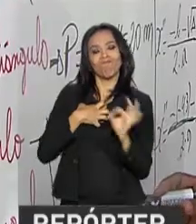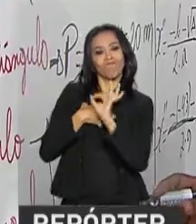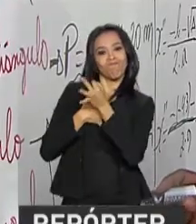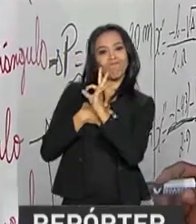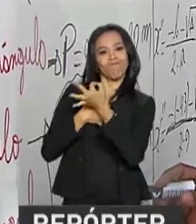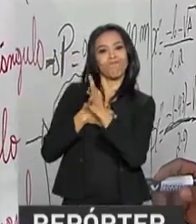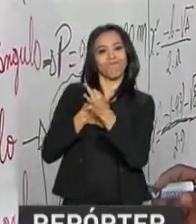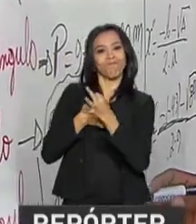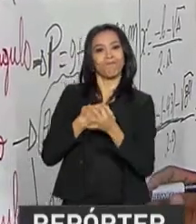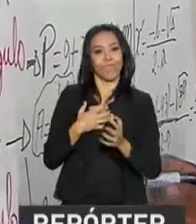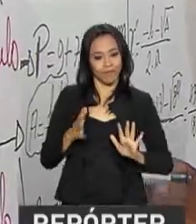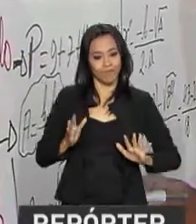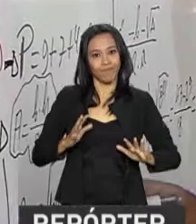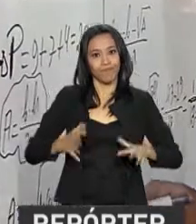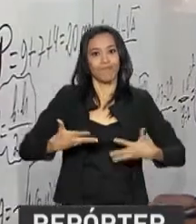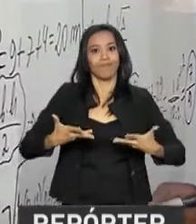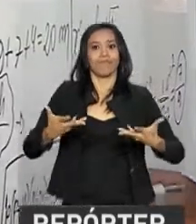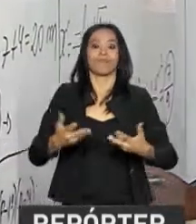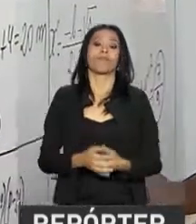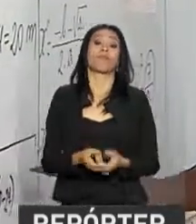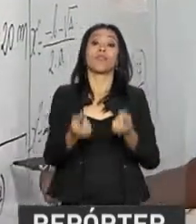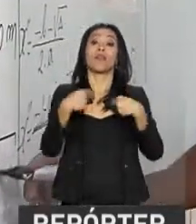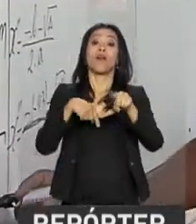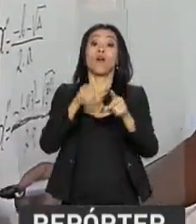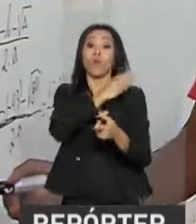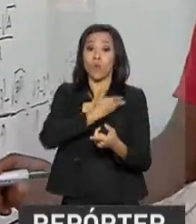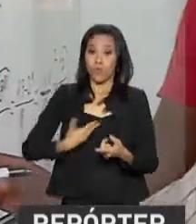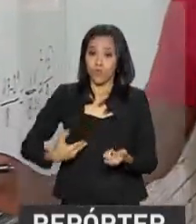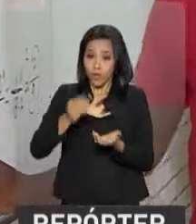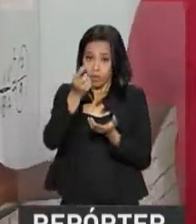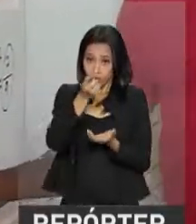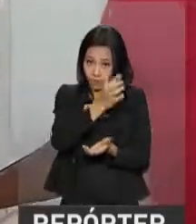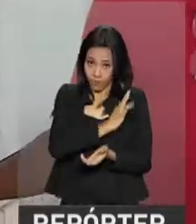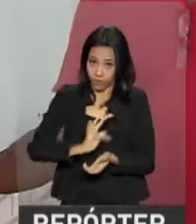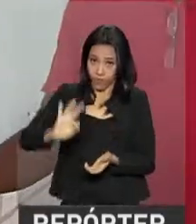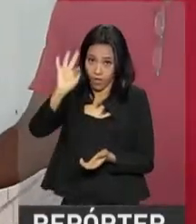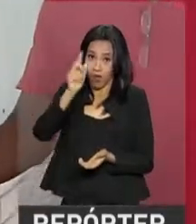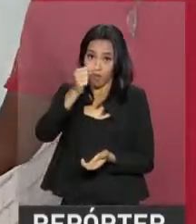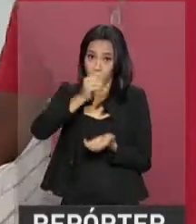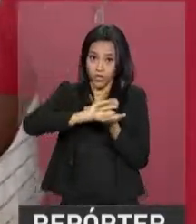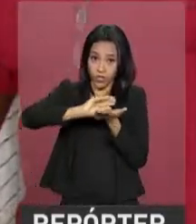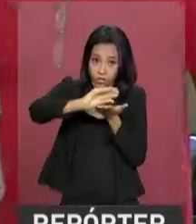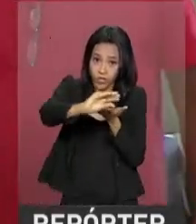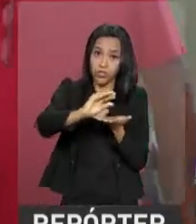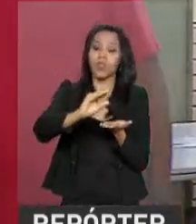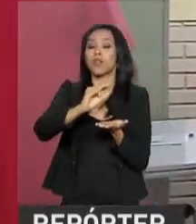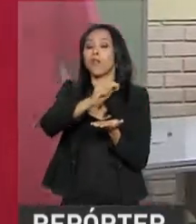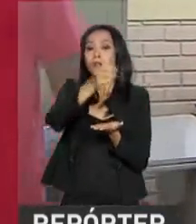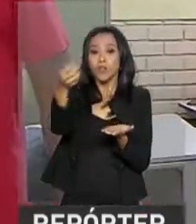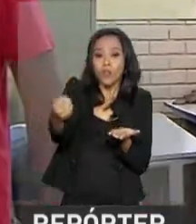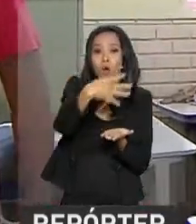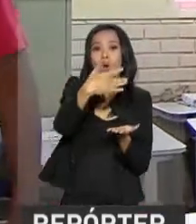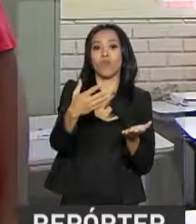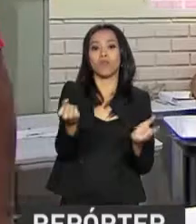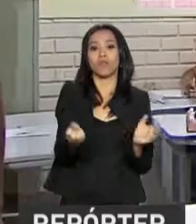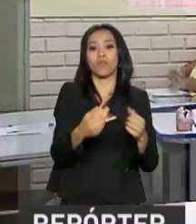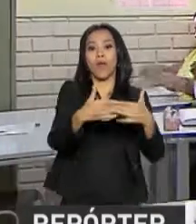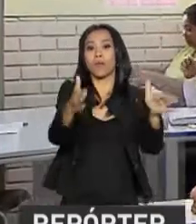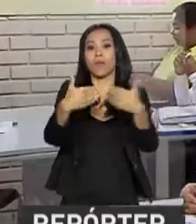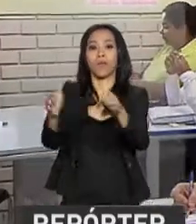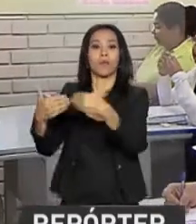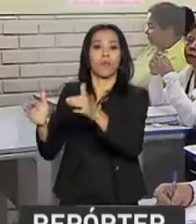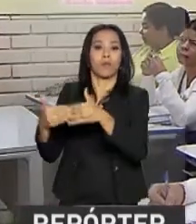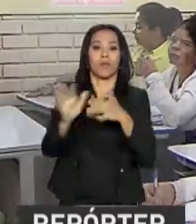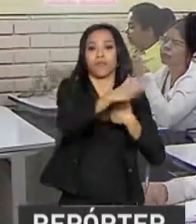e o governo federal vai liberar mais recursos para o financiamento e manutenção de novas turmas de educação de jovens e adultos